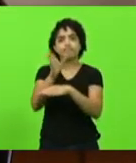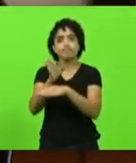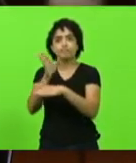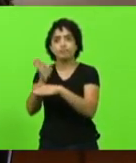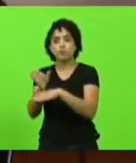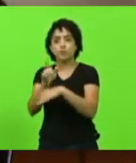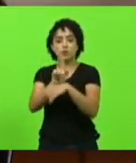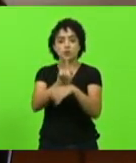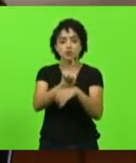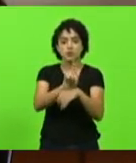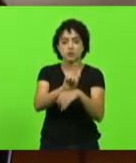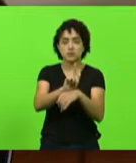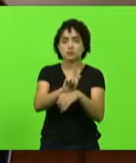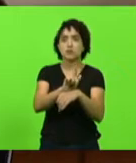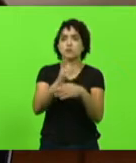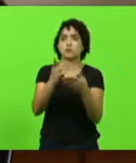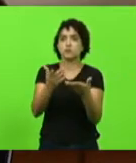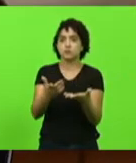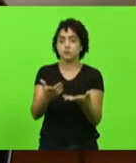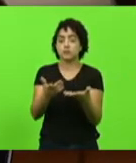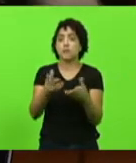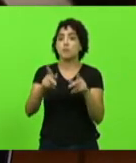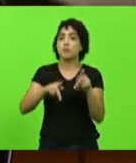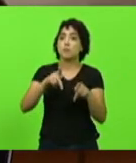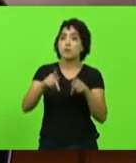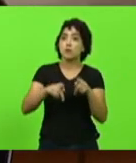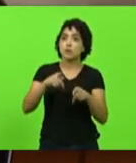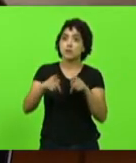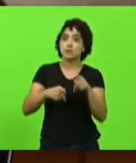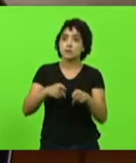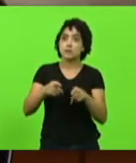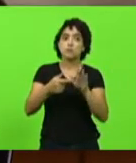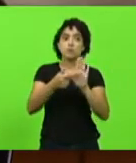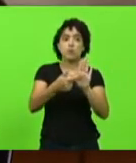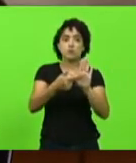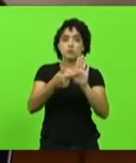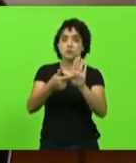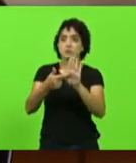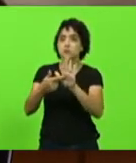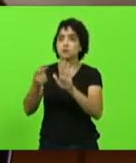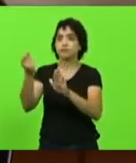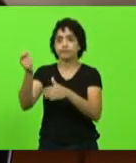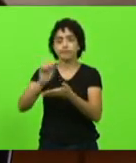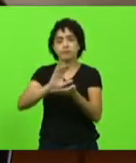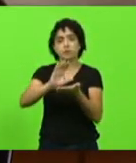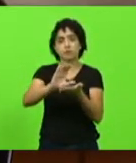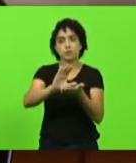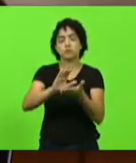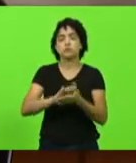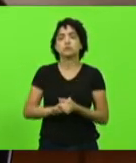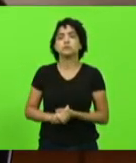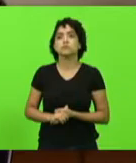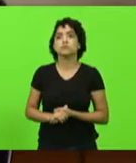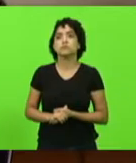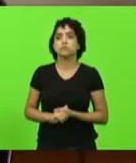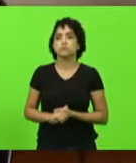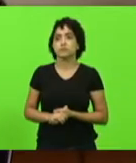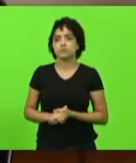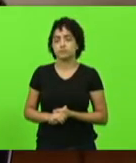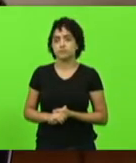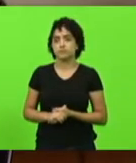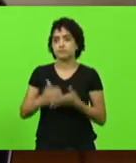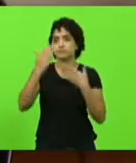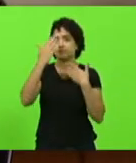levando aos catarinenses, à nossa região do Alto Vale, recursos do governo do Estado. Então, o nosso